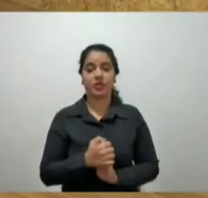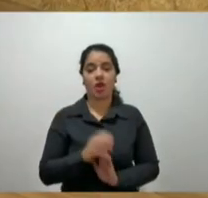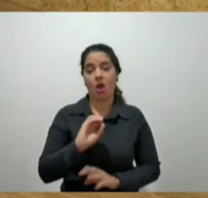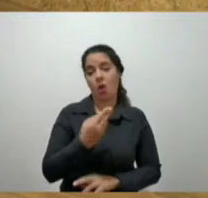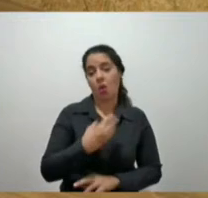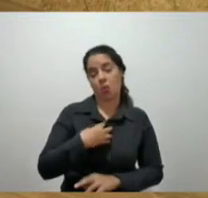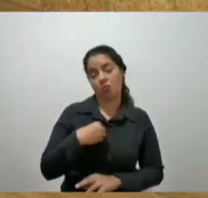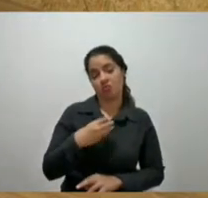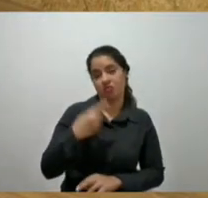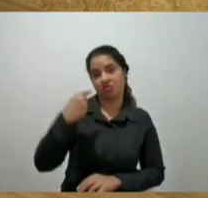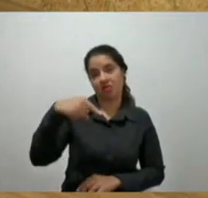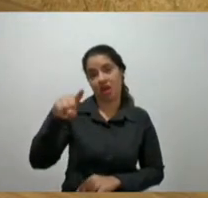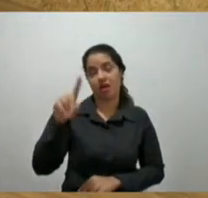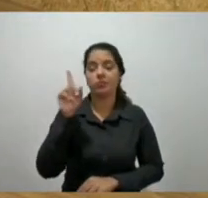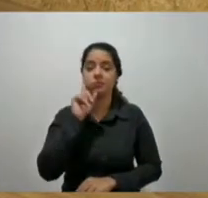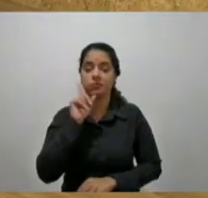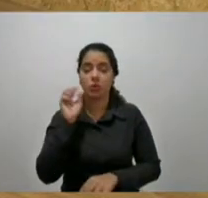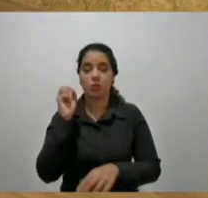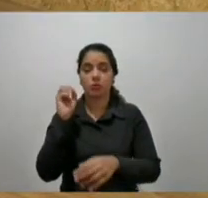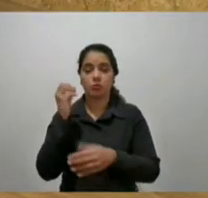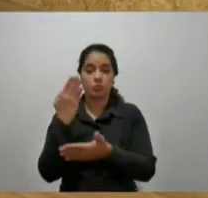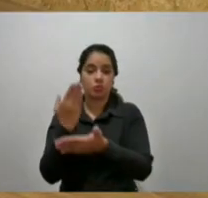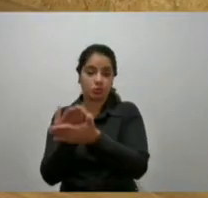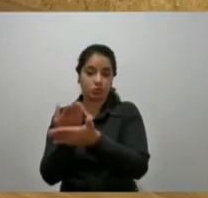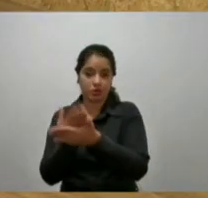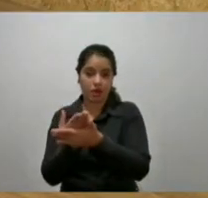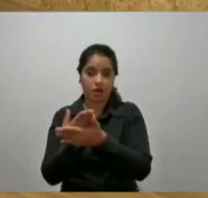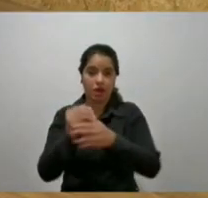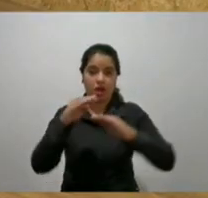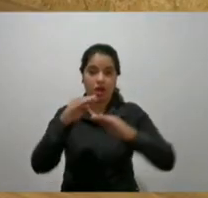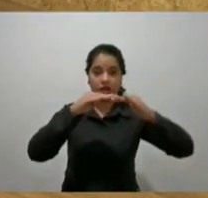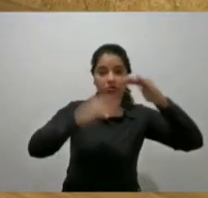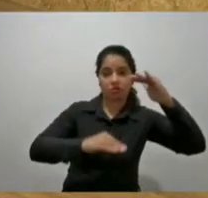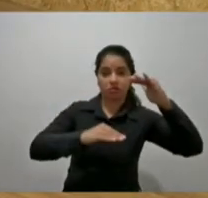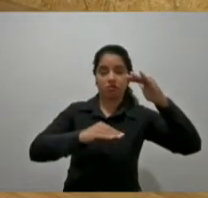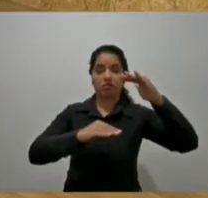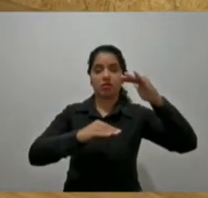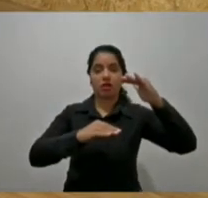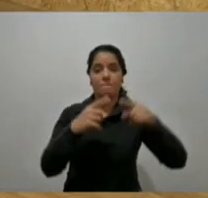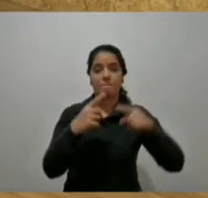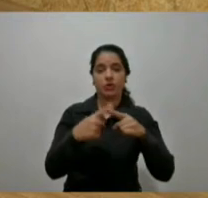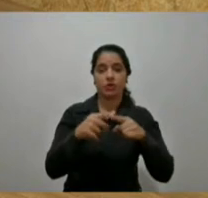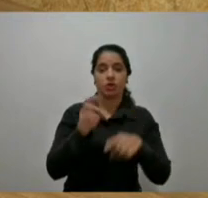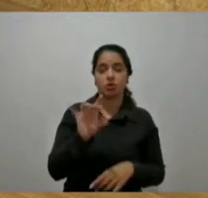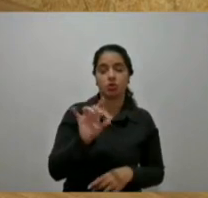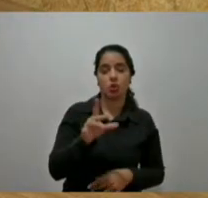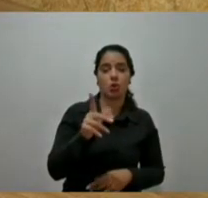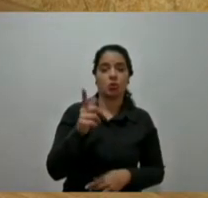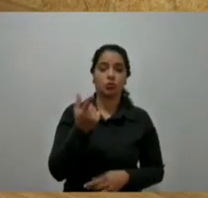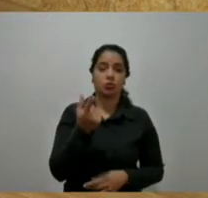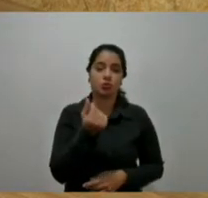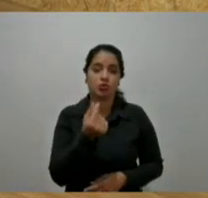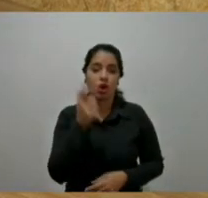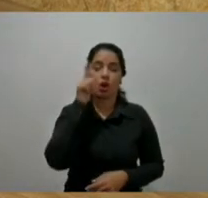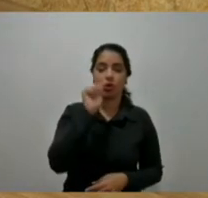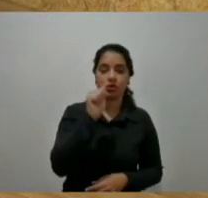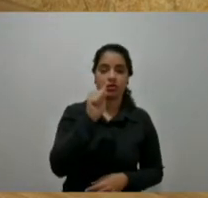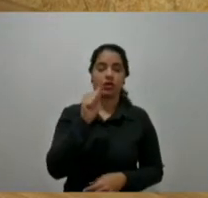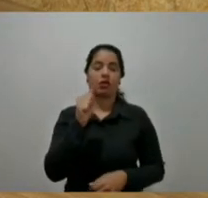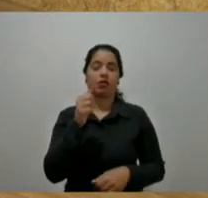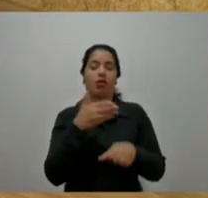MIT, isso aumenta a desigualdade, porque só quem tem dinheiro consegue acesso à melhor educação. Então, essas são as justificativas deles, é